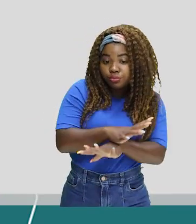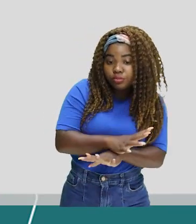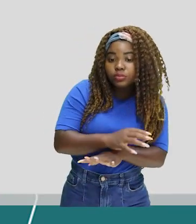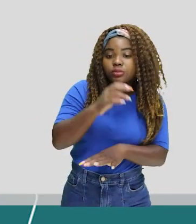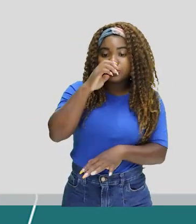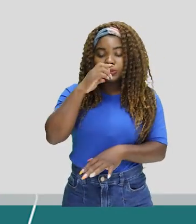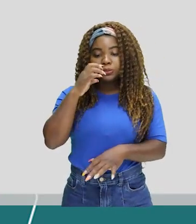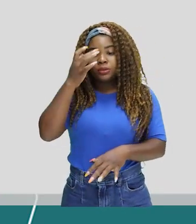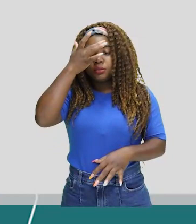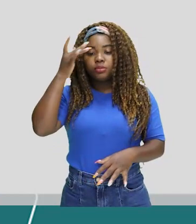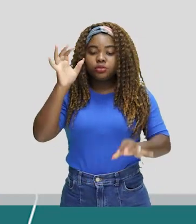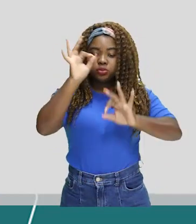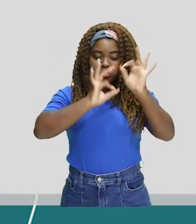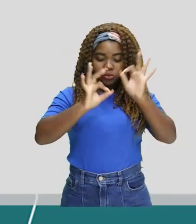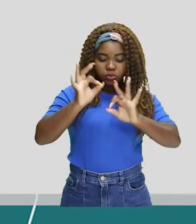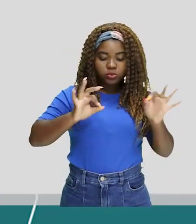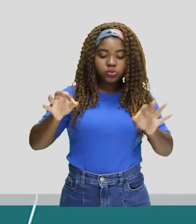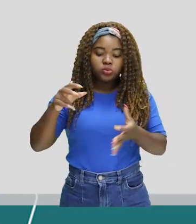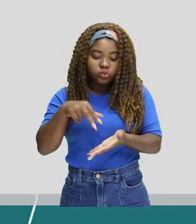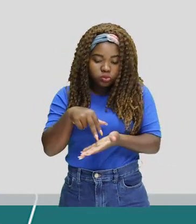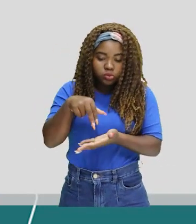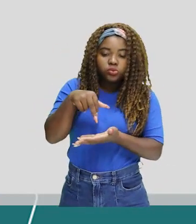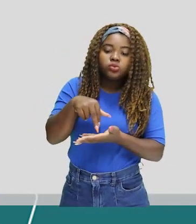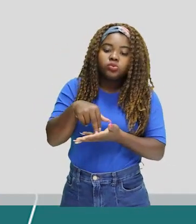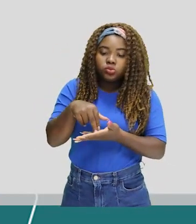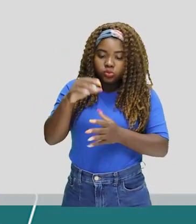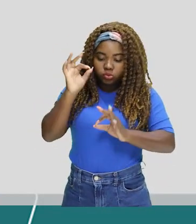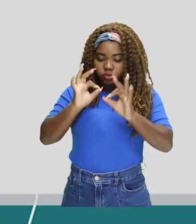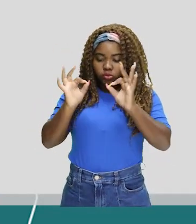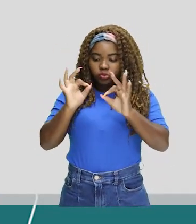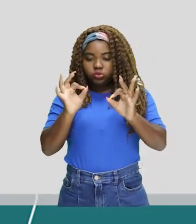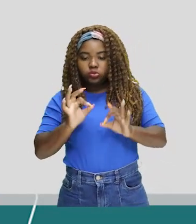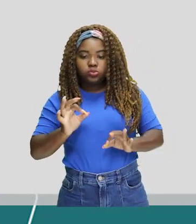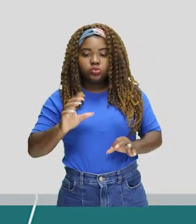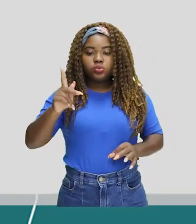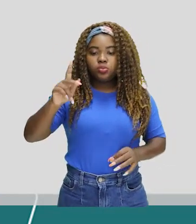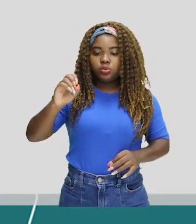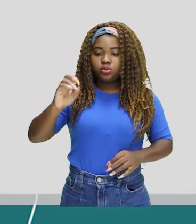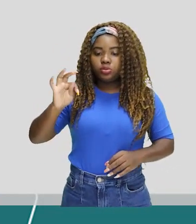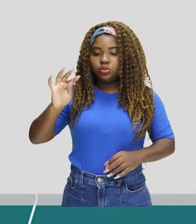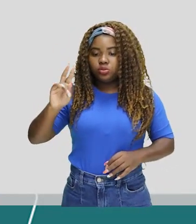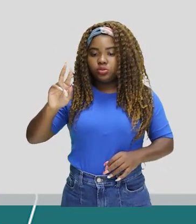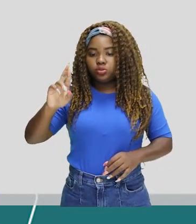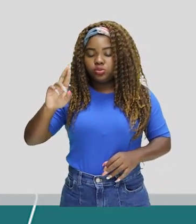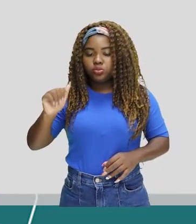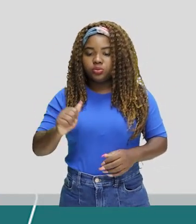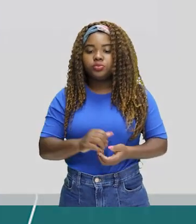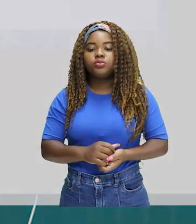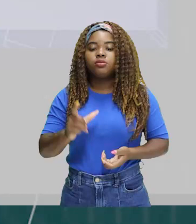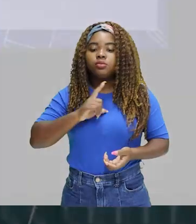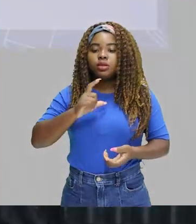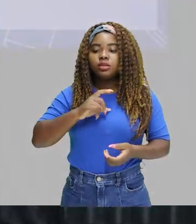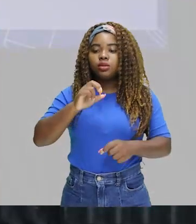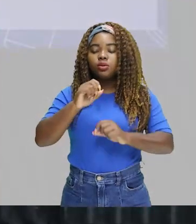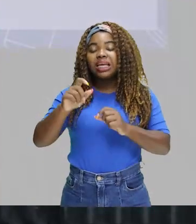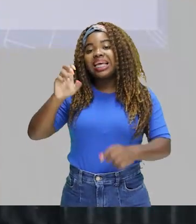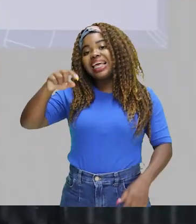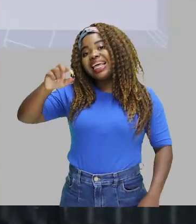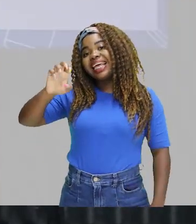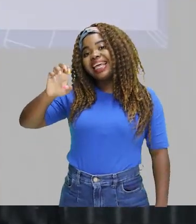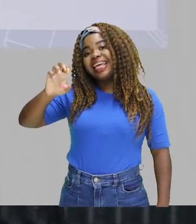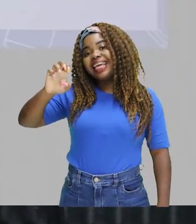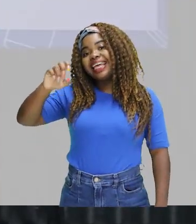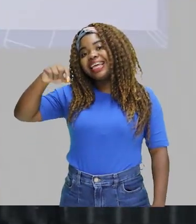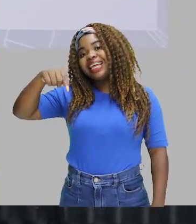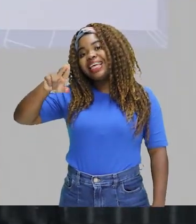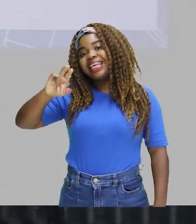busca reorganizar sua postura após a soltura do implemento para recuperar o equilíbrio. Aquilo que eu falei para vocês no